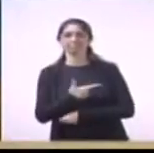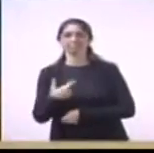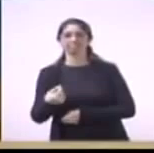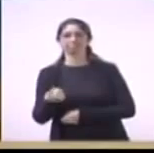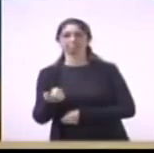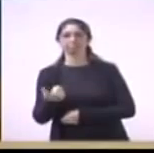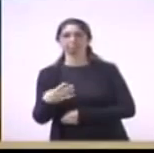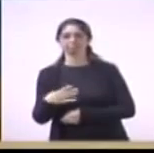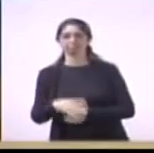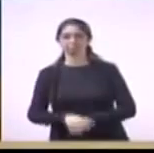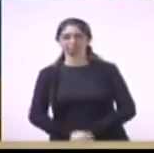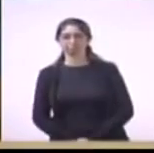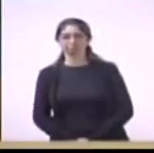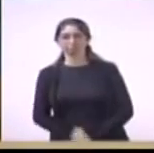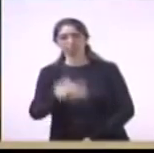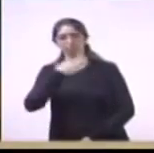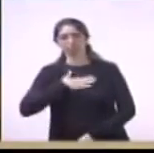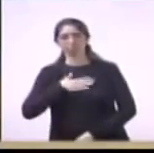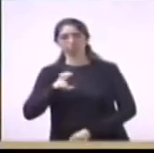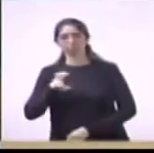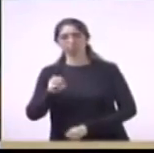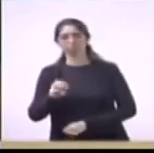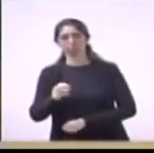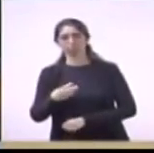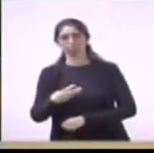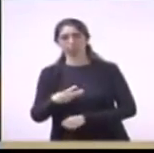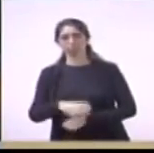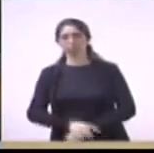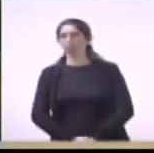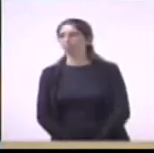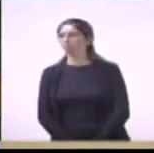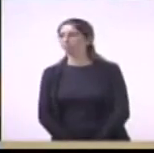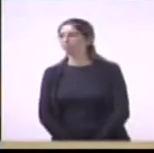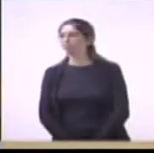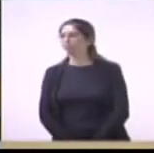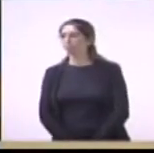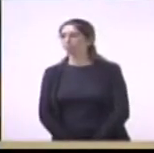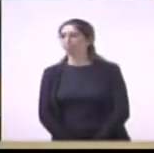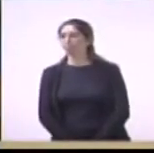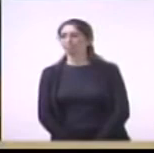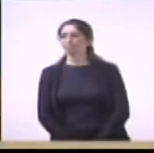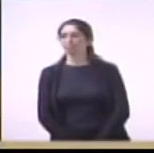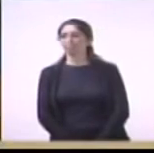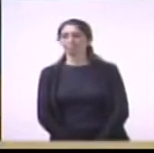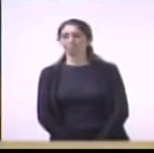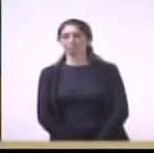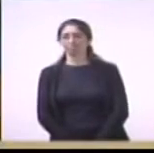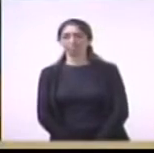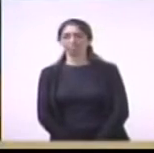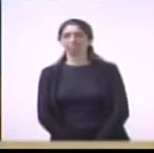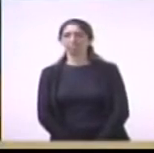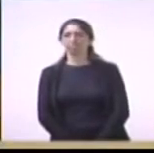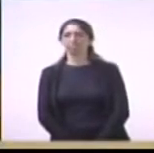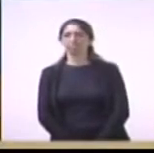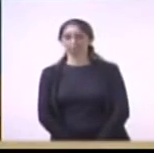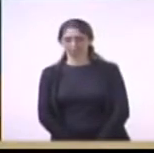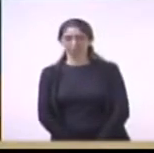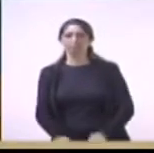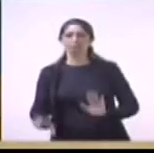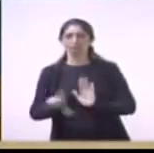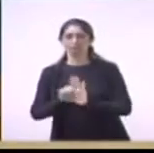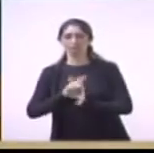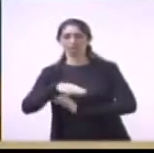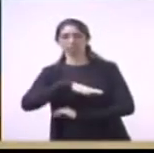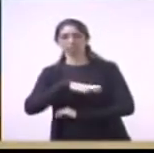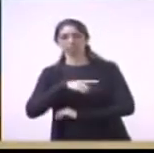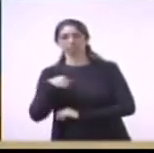53, tinha solicitado ao Executivo que fizesse uma lei parecida com a lei que existia em outras cidades, para